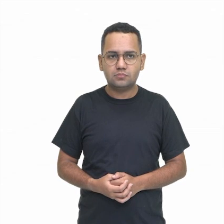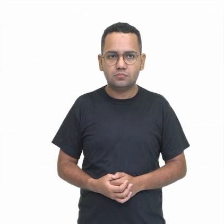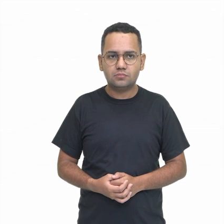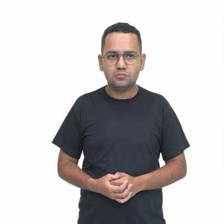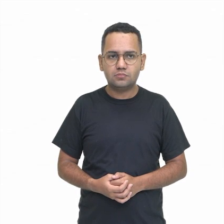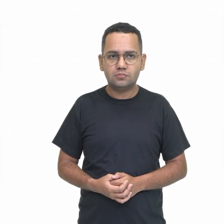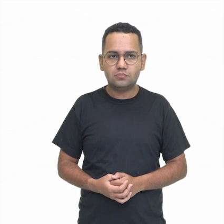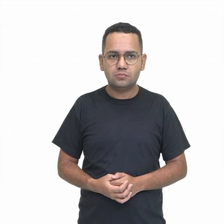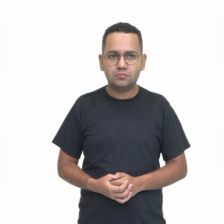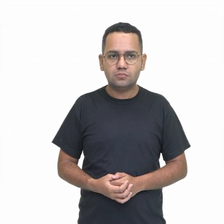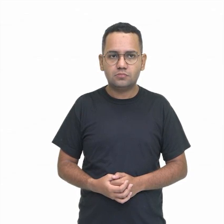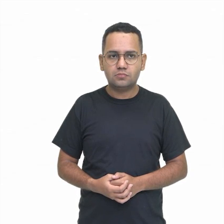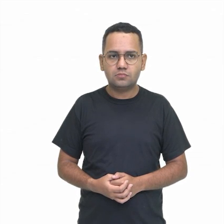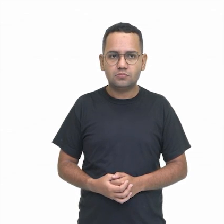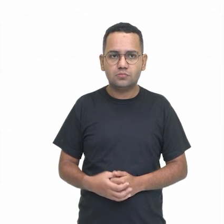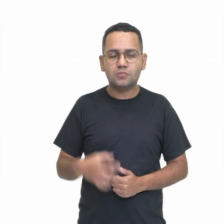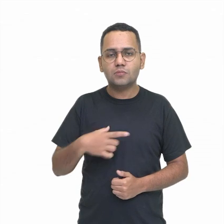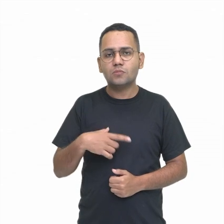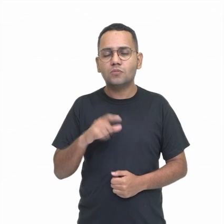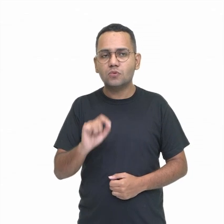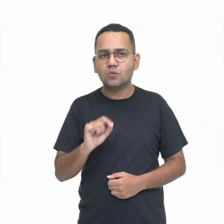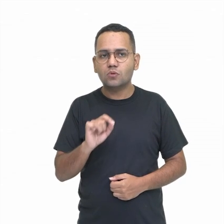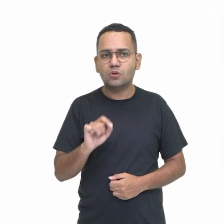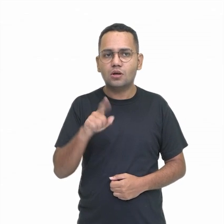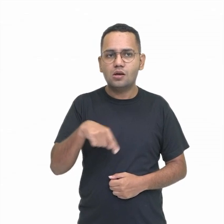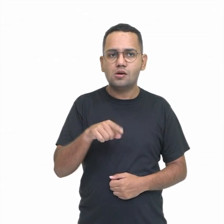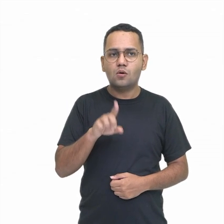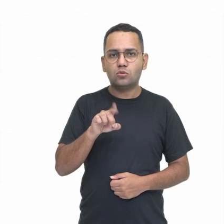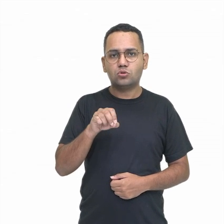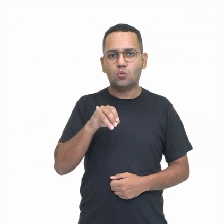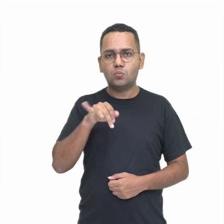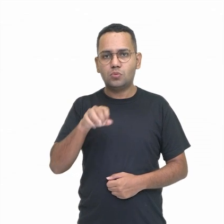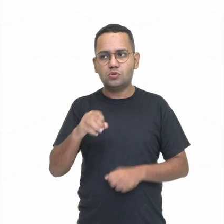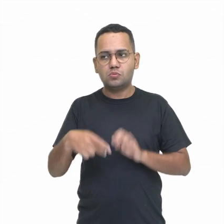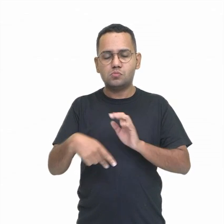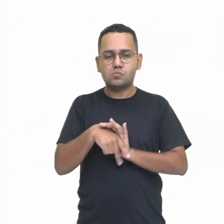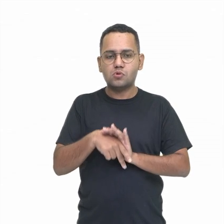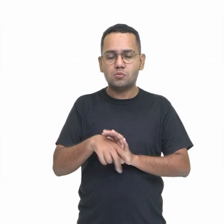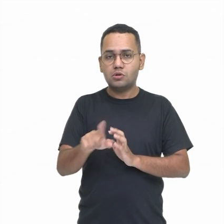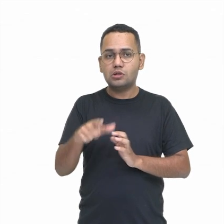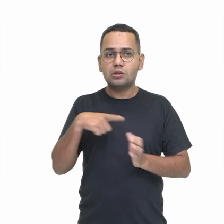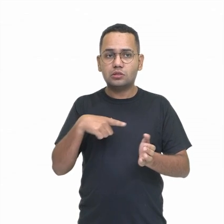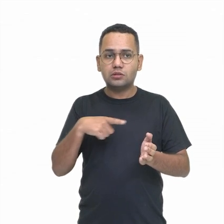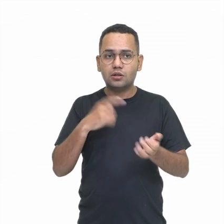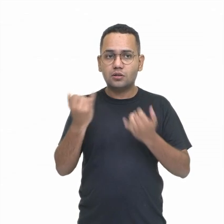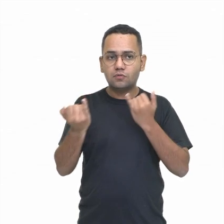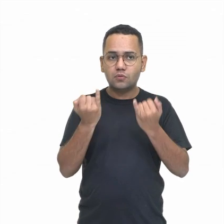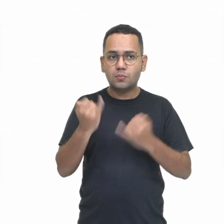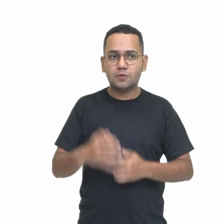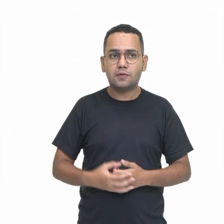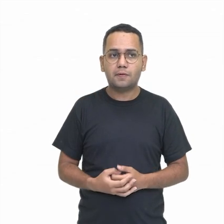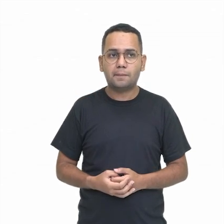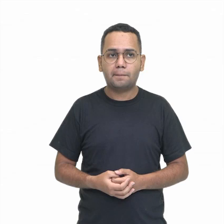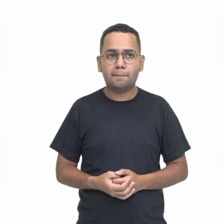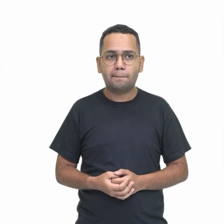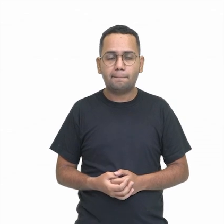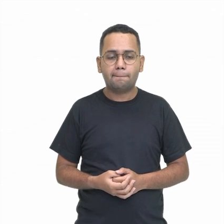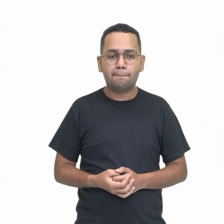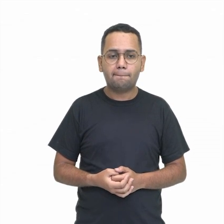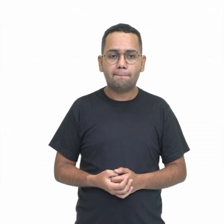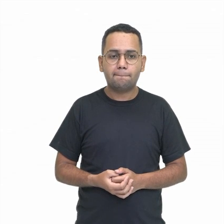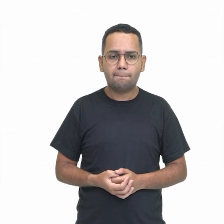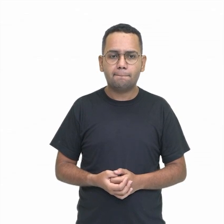domínio tá da nossa função e mencionar essa restrição tá a gente escreve então que o